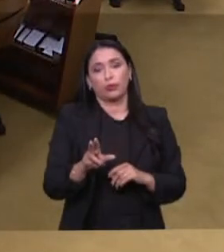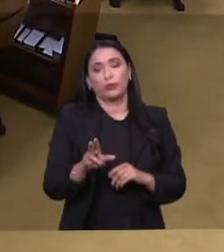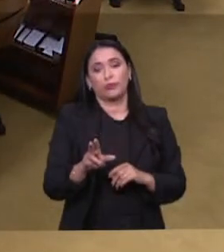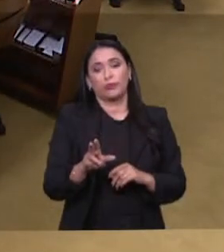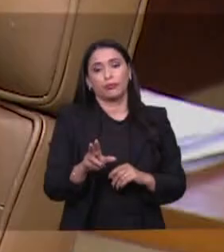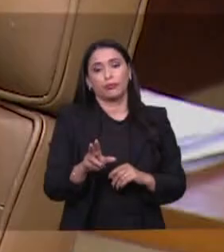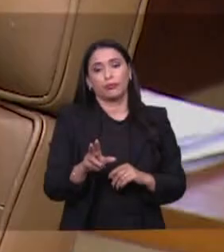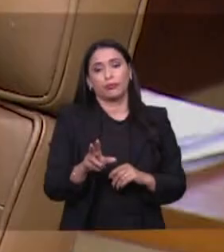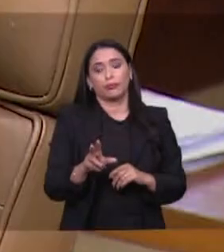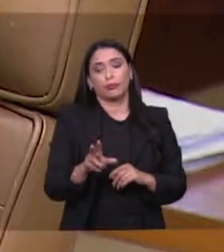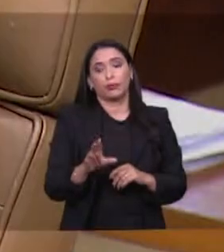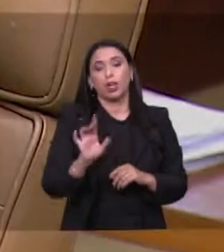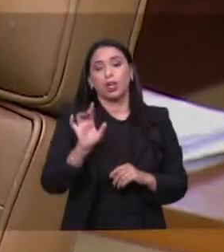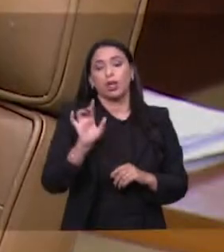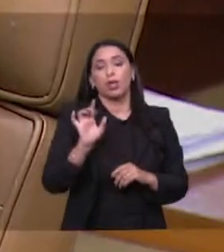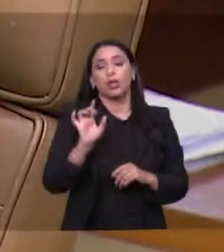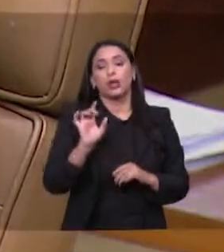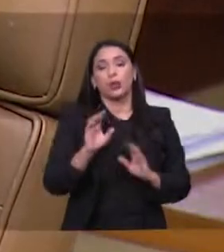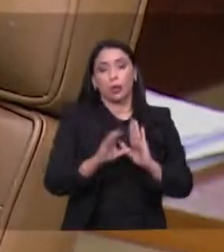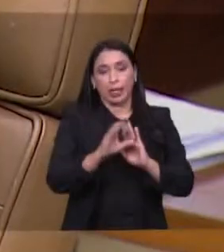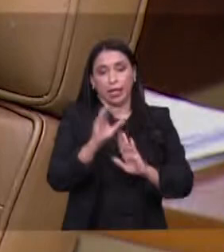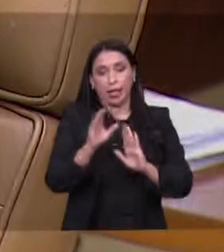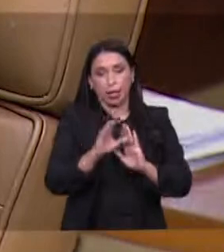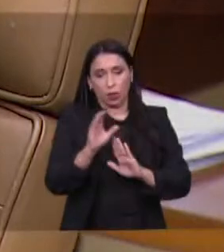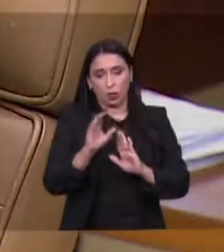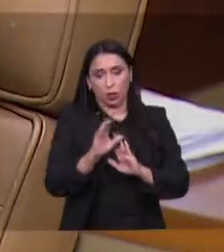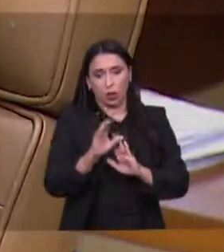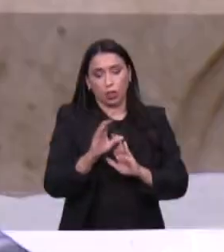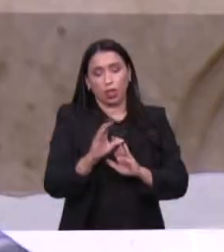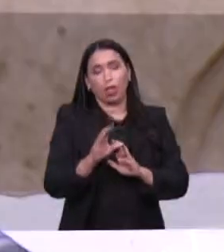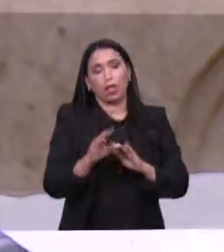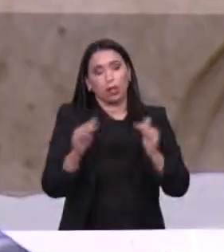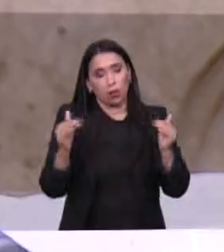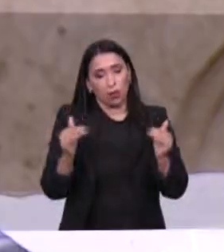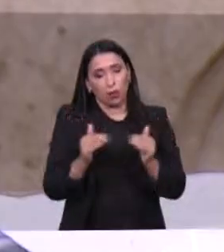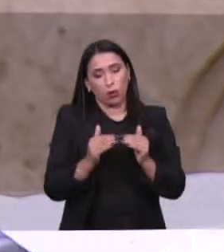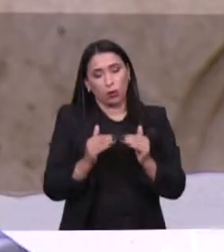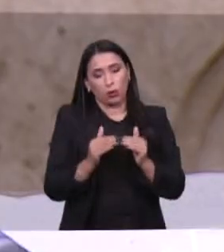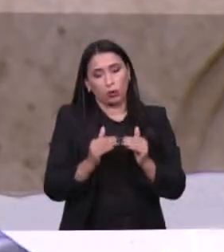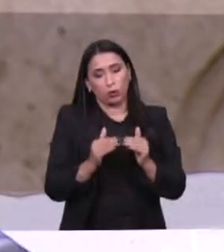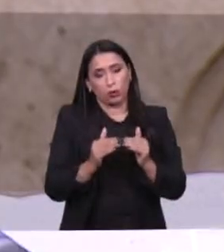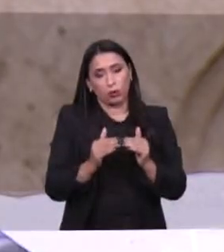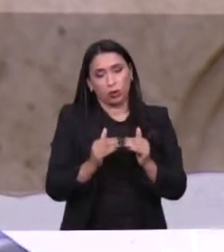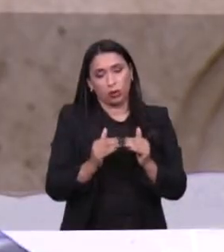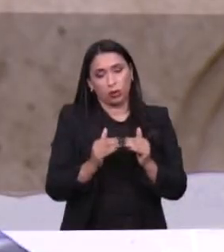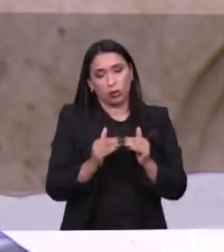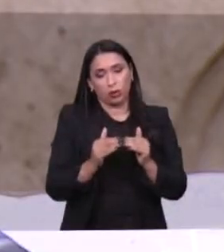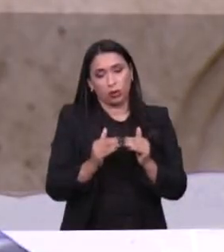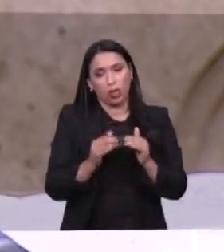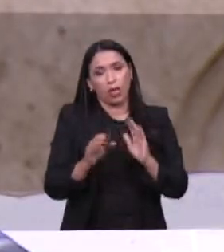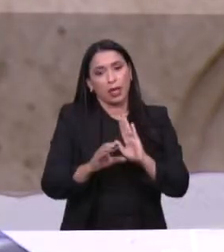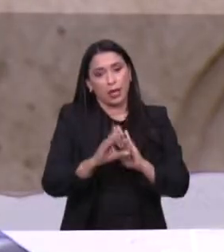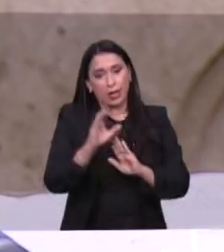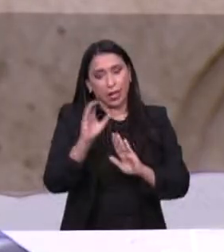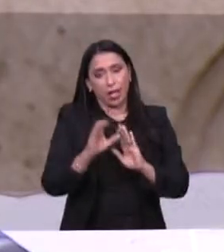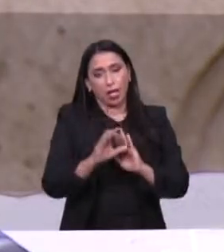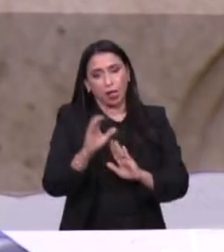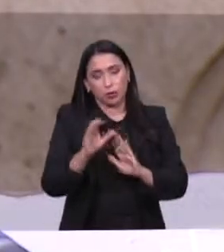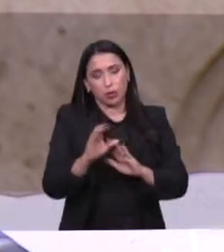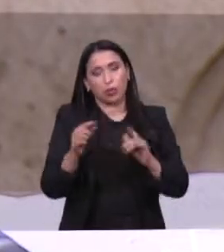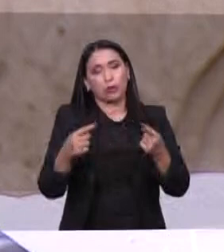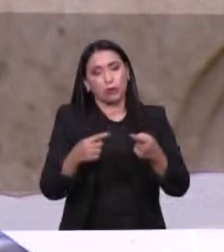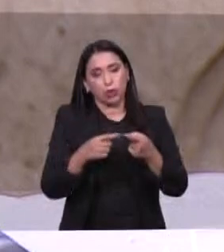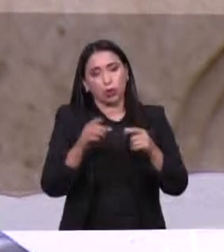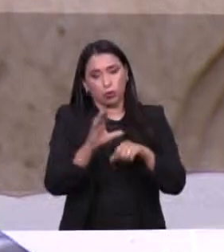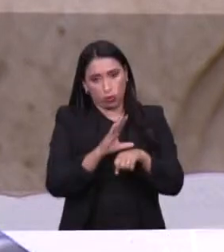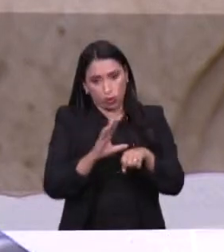Não, reajustou. Inconstitucionalidade parcial. Certo, mas é que ficou o caput declarado